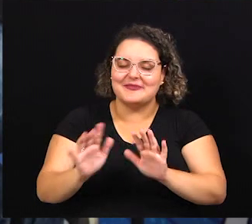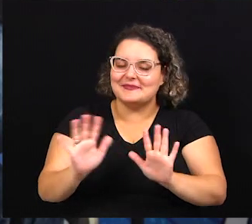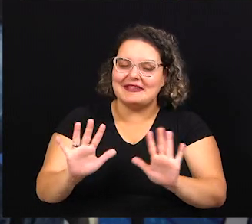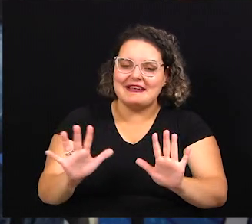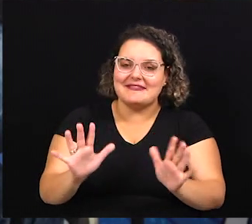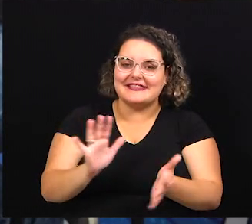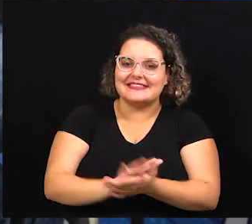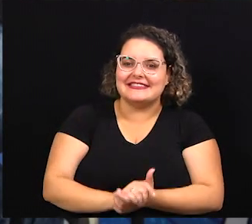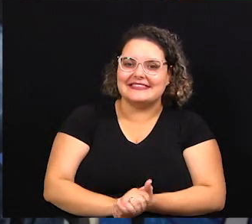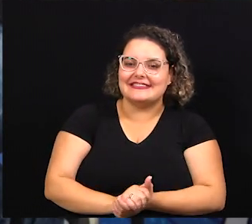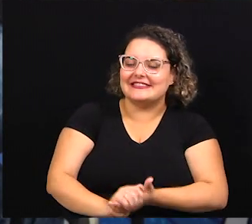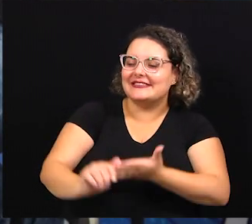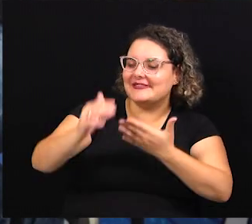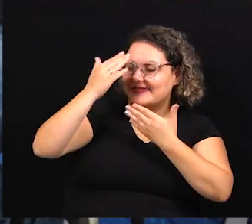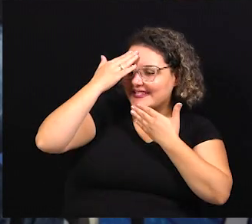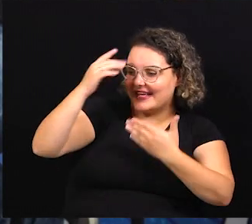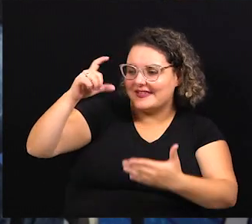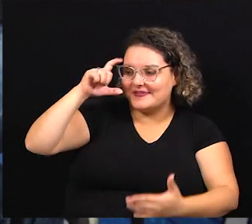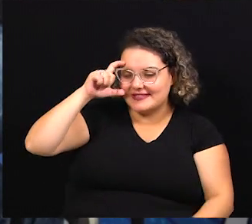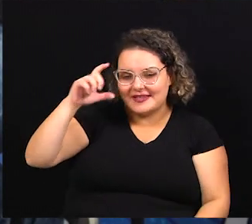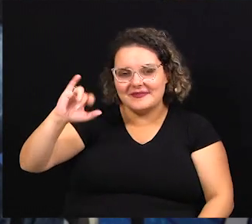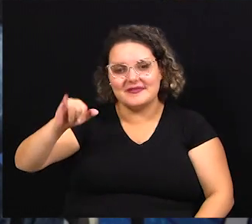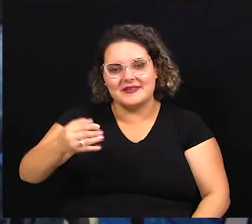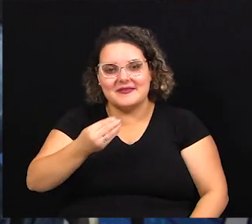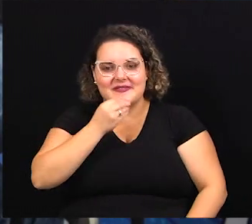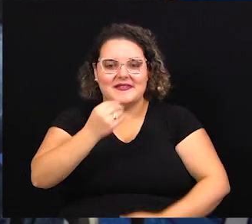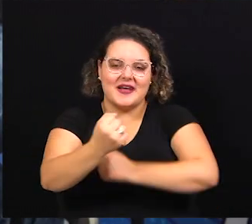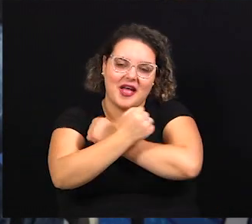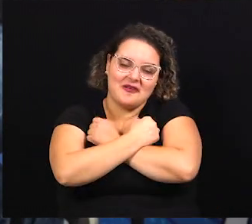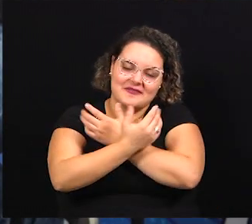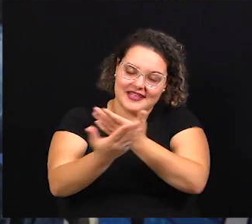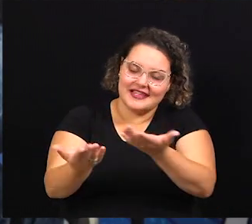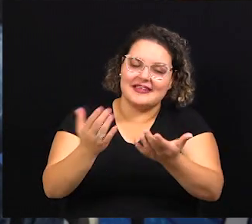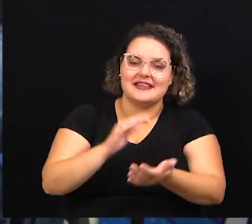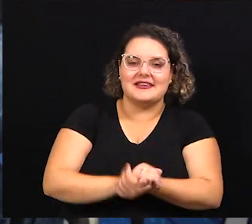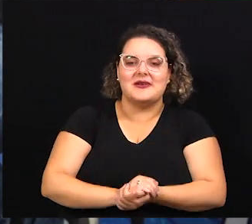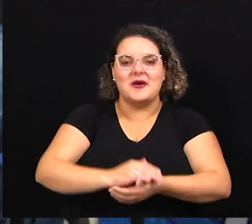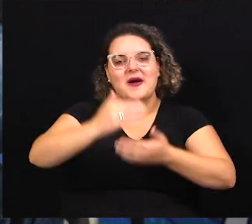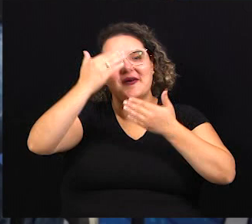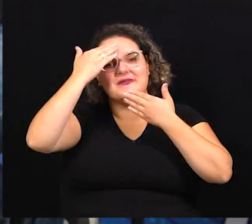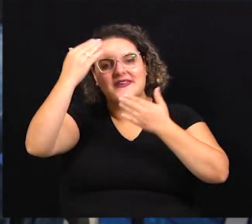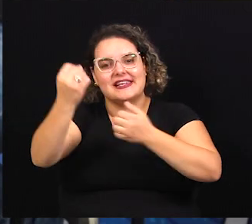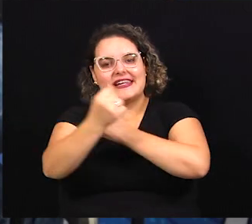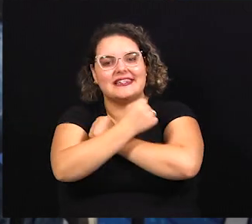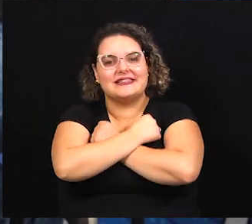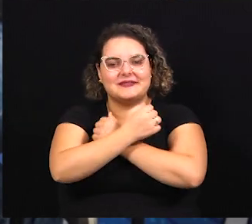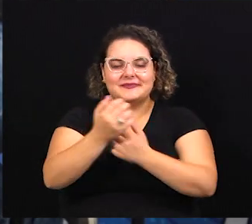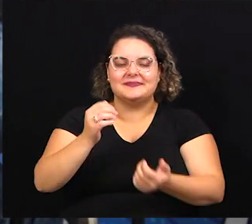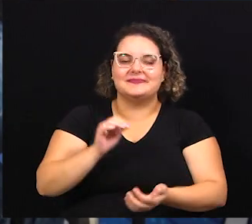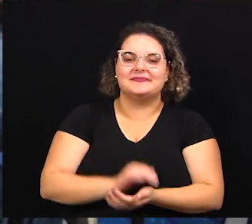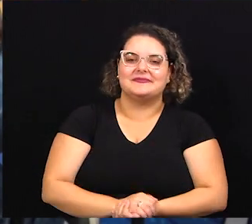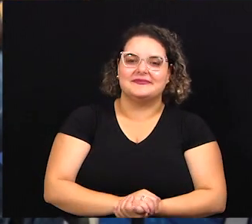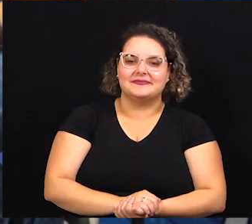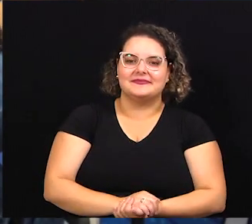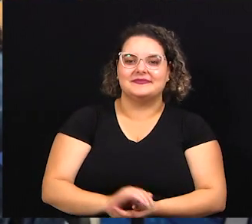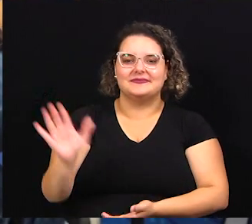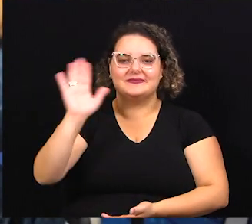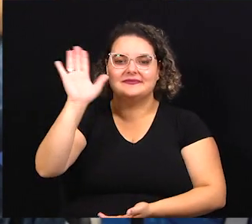mas não tem problema. Obrigado, Michel, pela oportunidade e um grande abraço, cara. Valeu, um